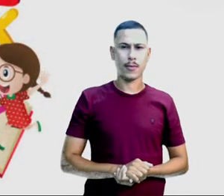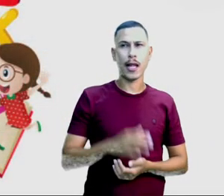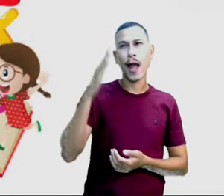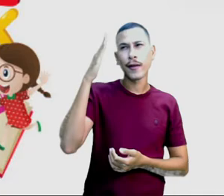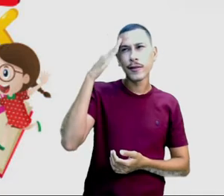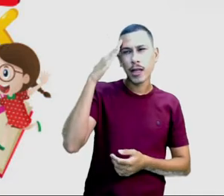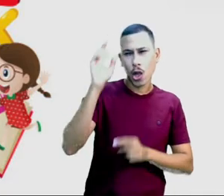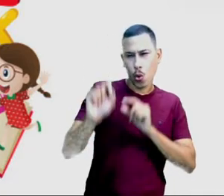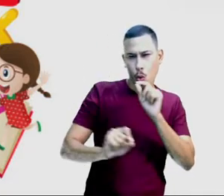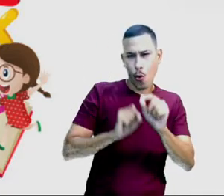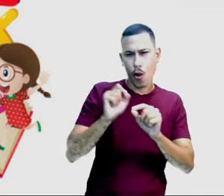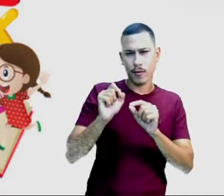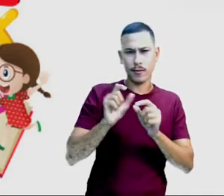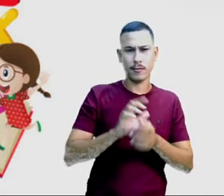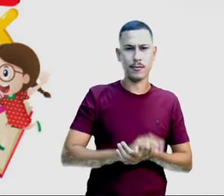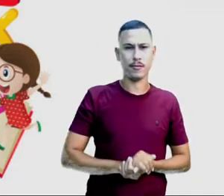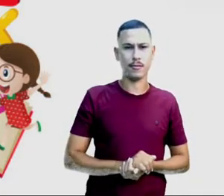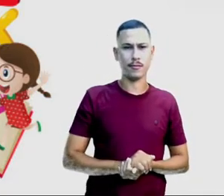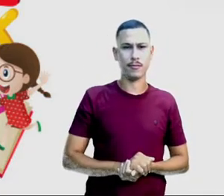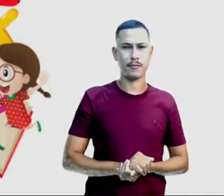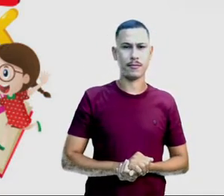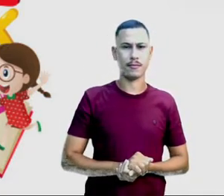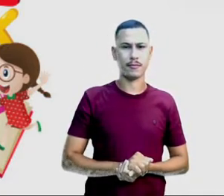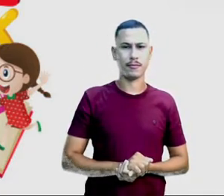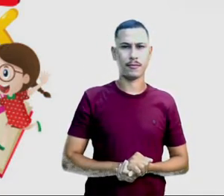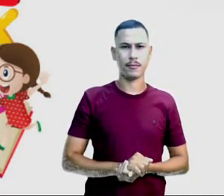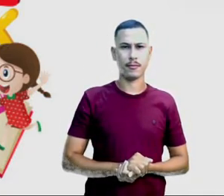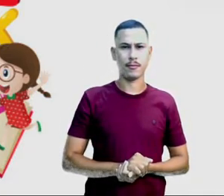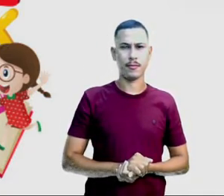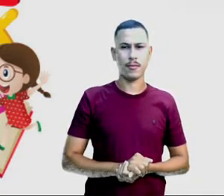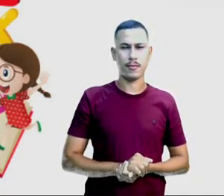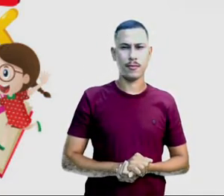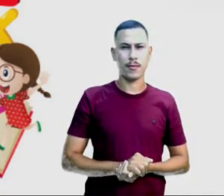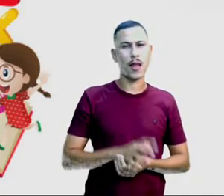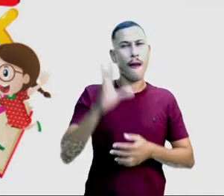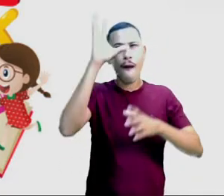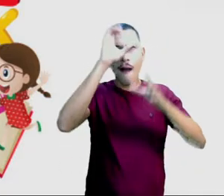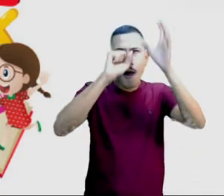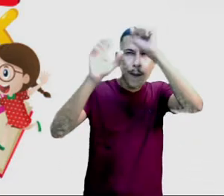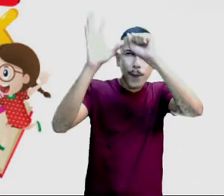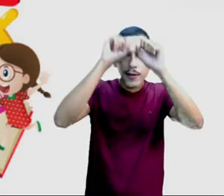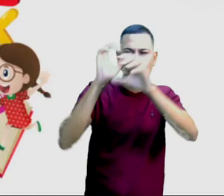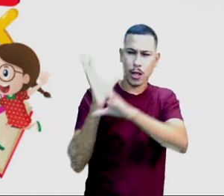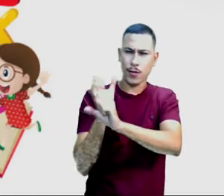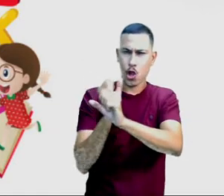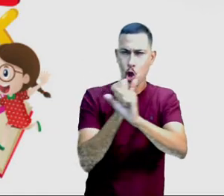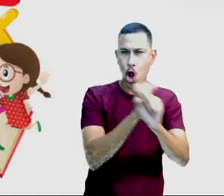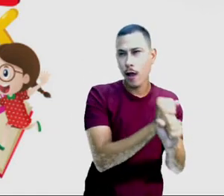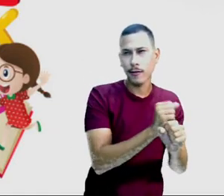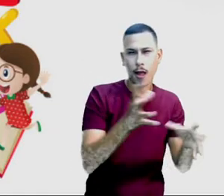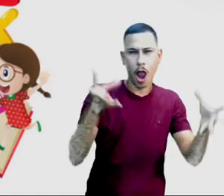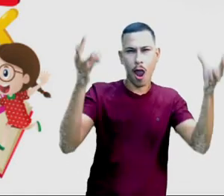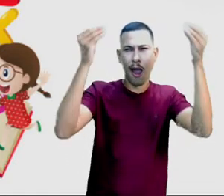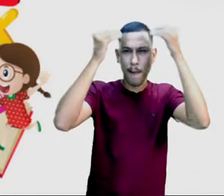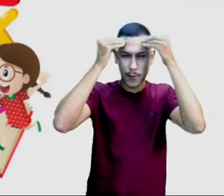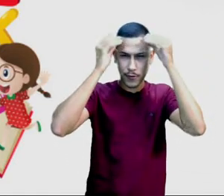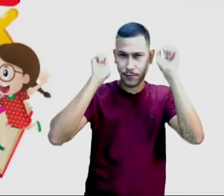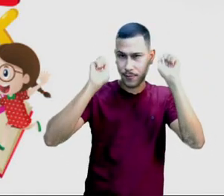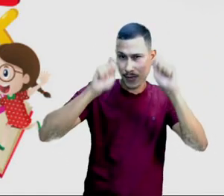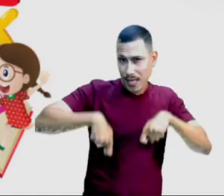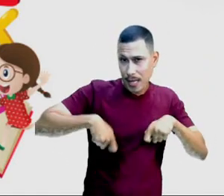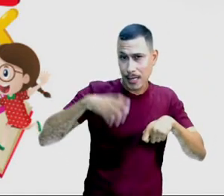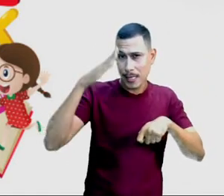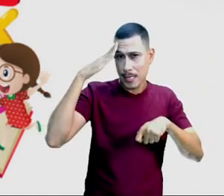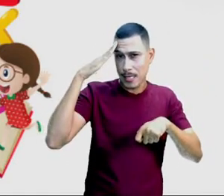está para que você possa aprender a realizar os cálculos mentais, você tem que saber